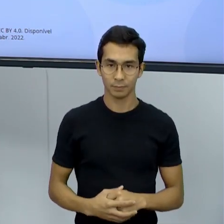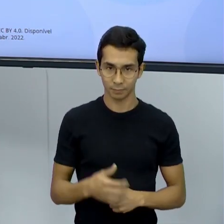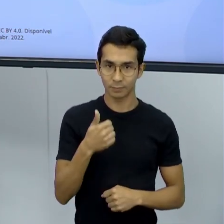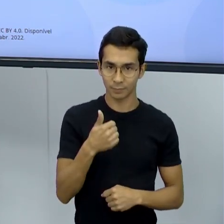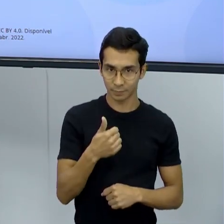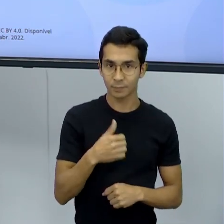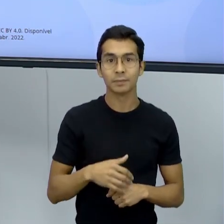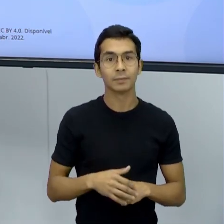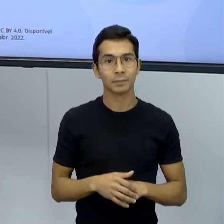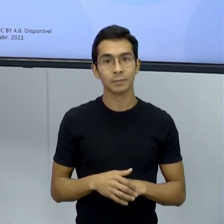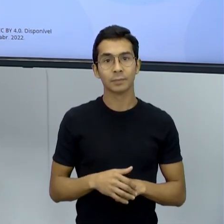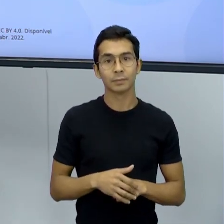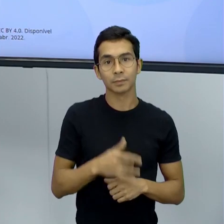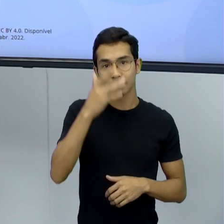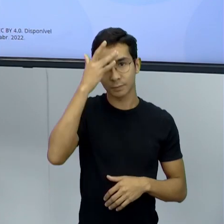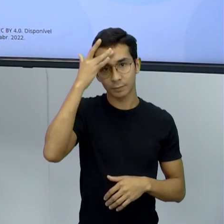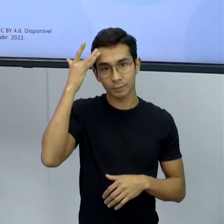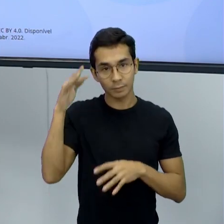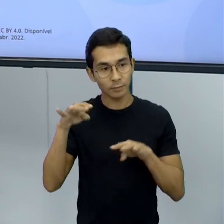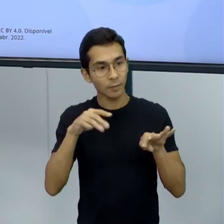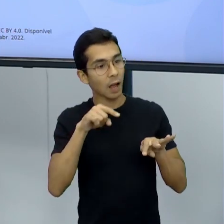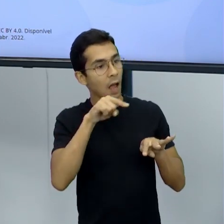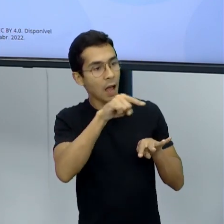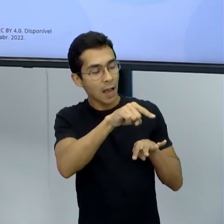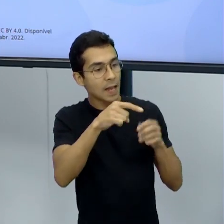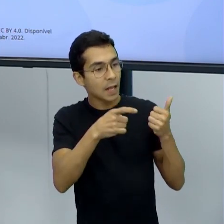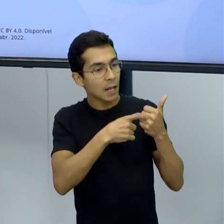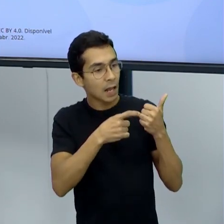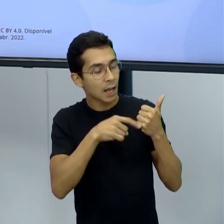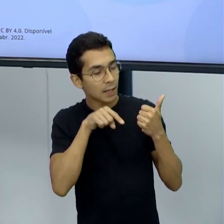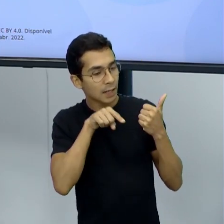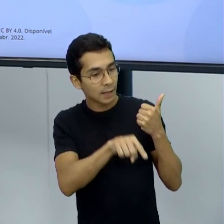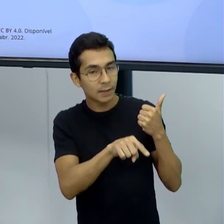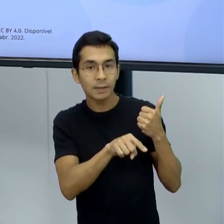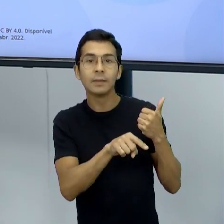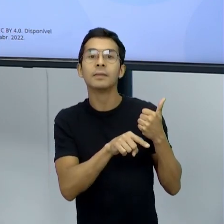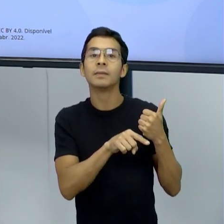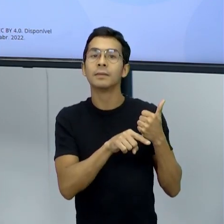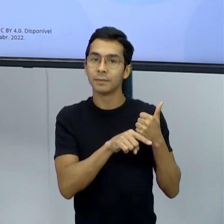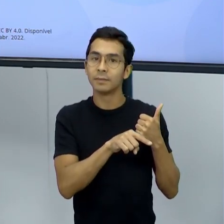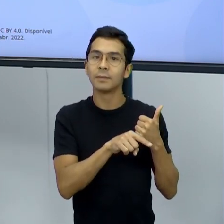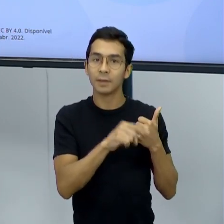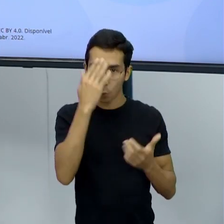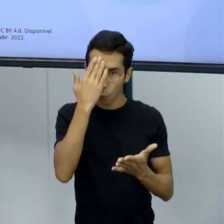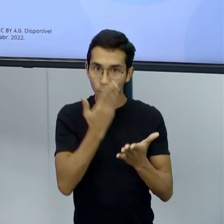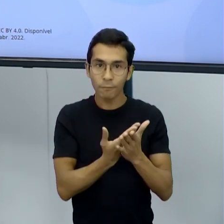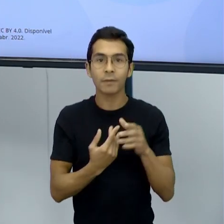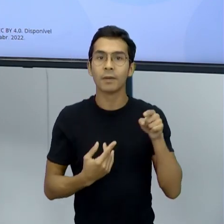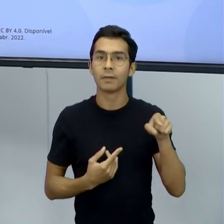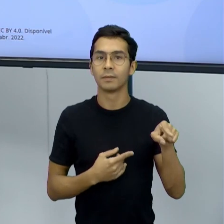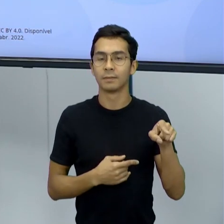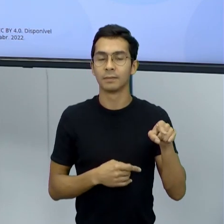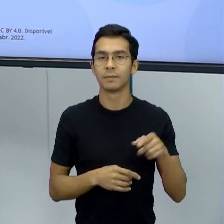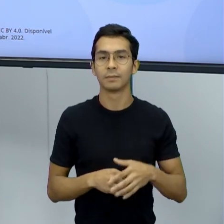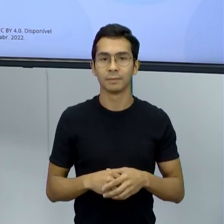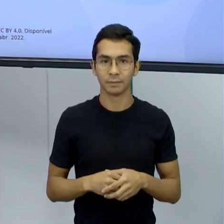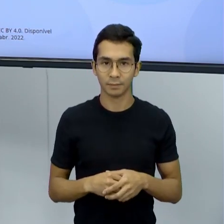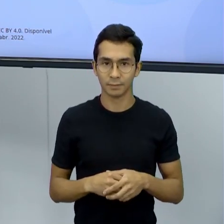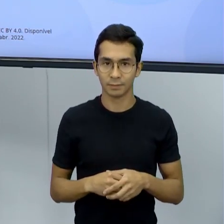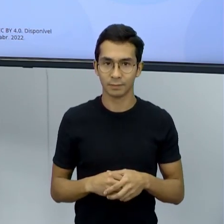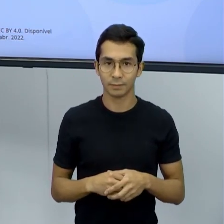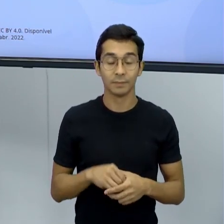estão vendo que você deu um like em relação naquilo. E as pessoas, você leva a sua credibilidade para aquilo. Então, é